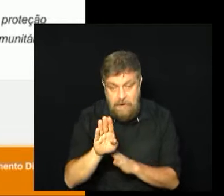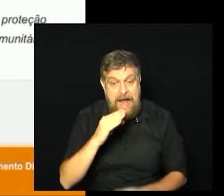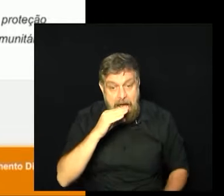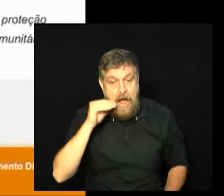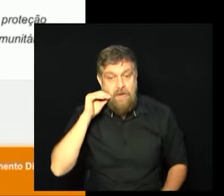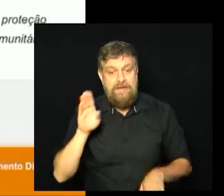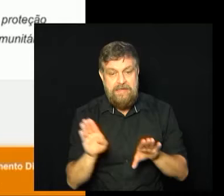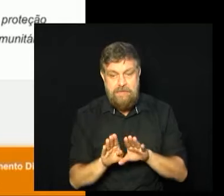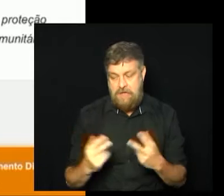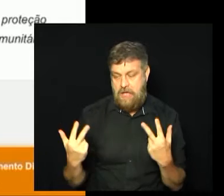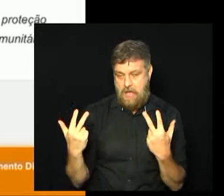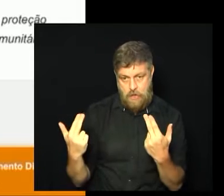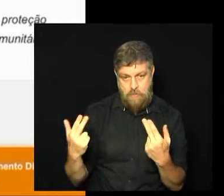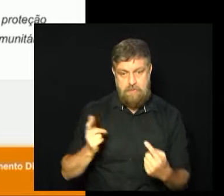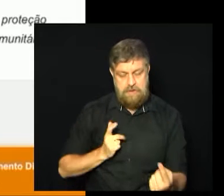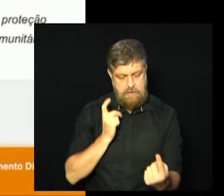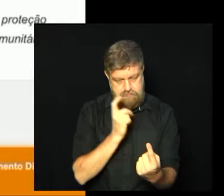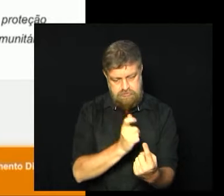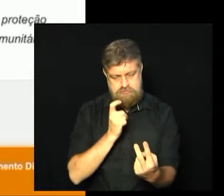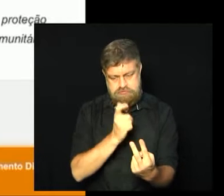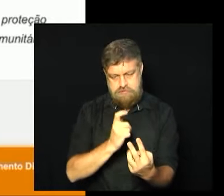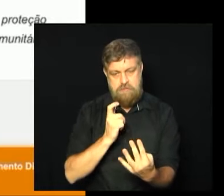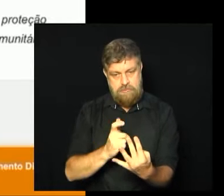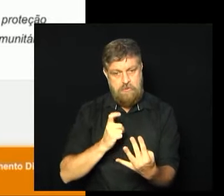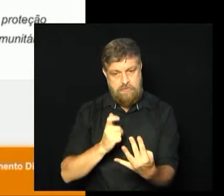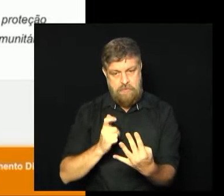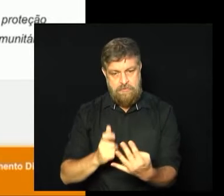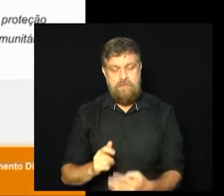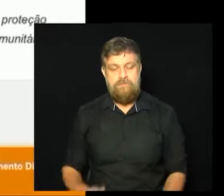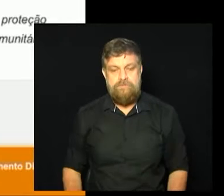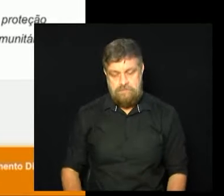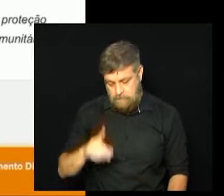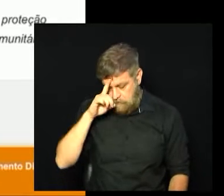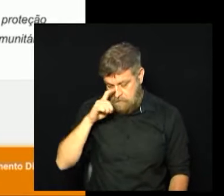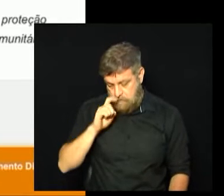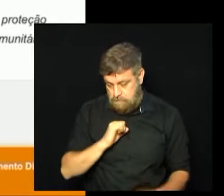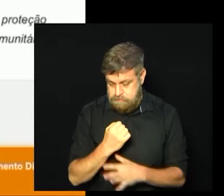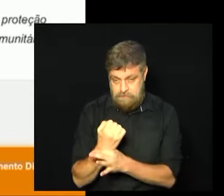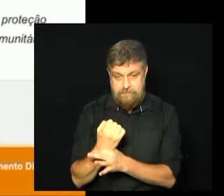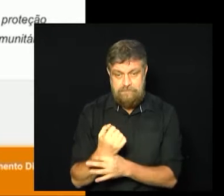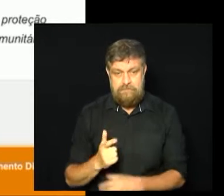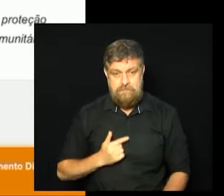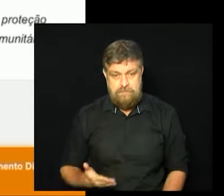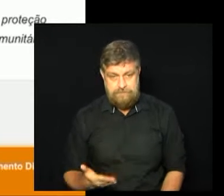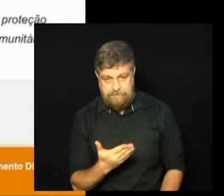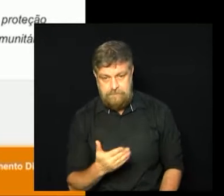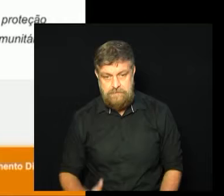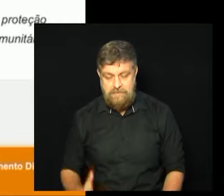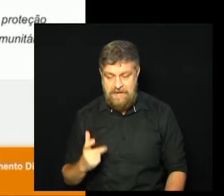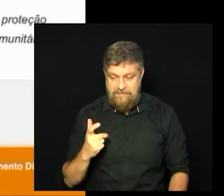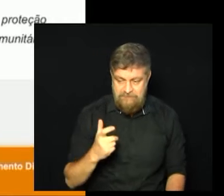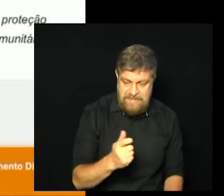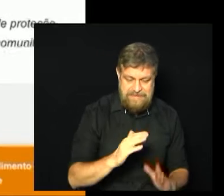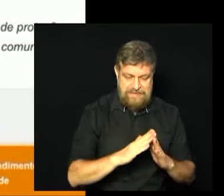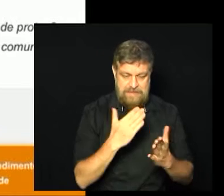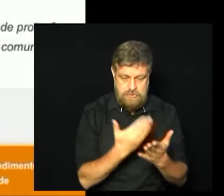adolescentes seguirem essa cobertura vacinal. E tem aqui, olha, no Vacina Mais Escola tem as informações